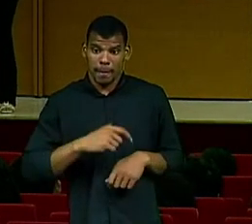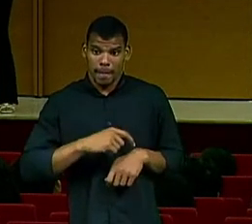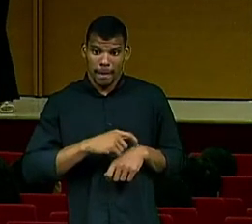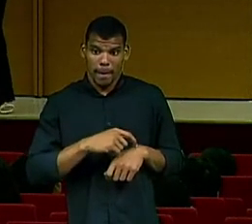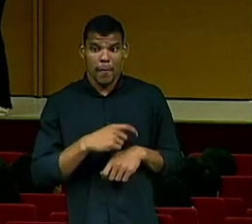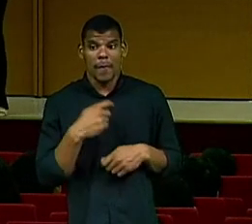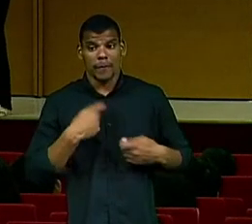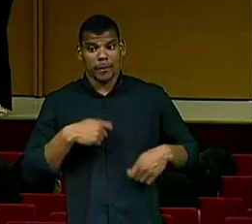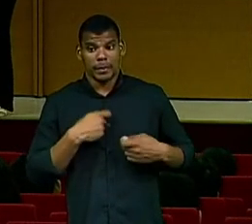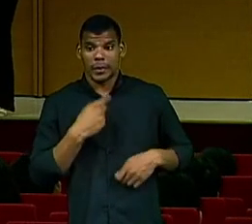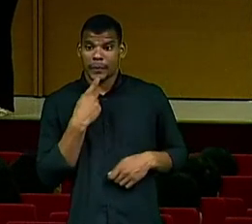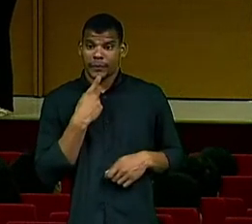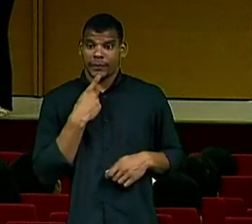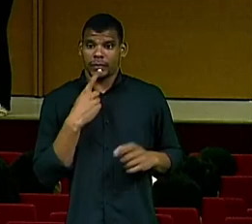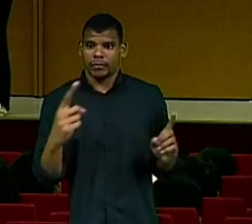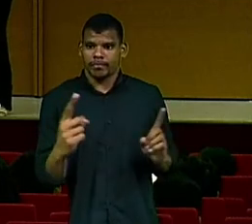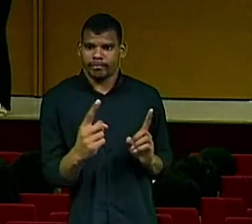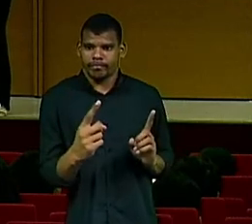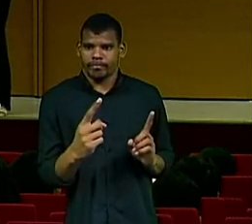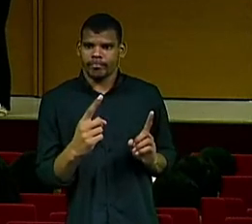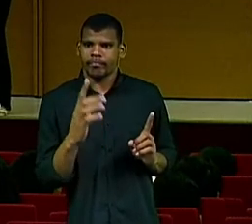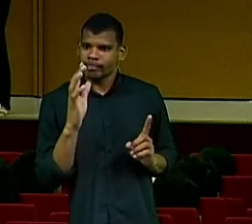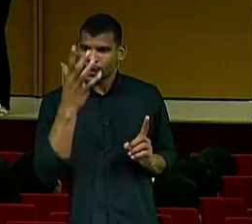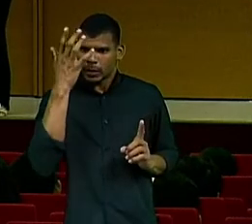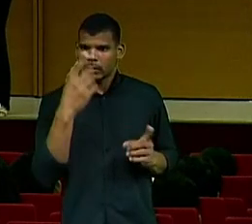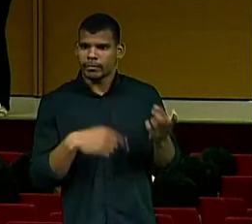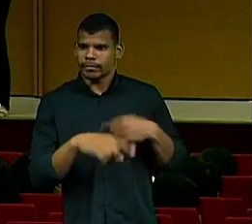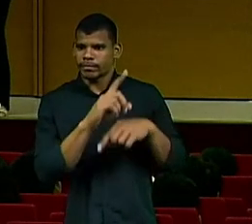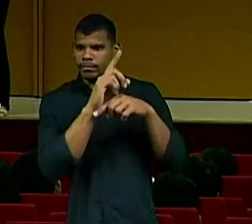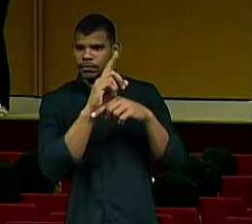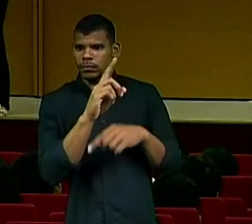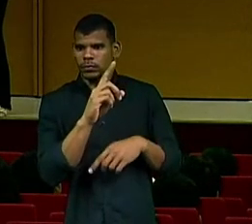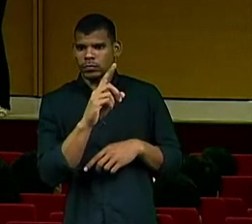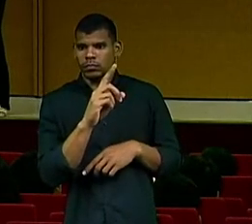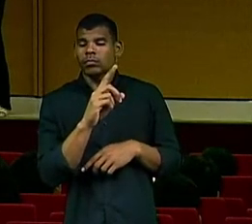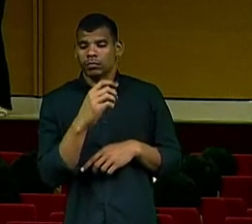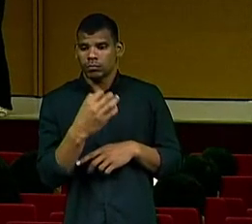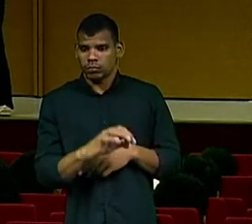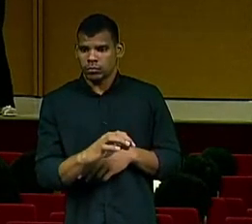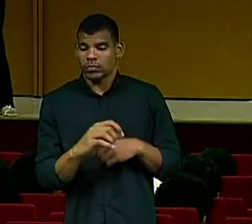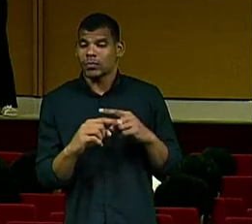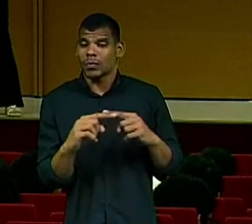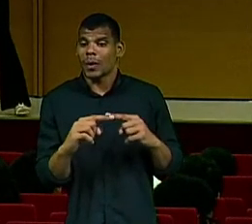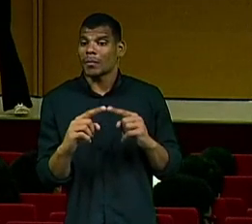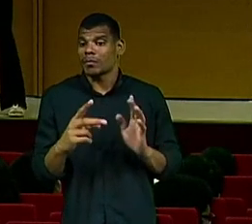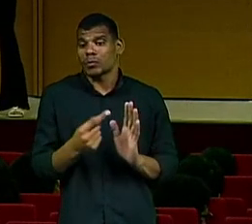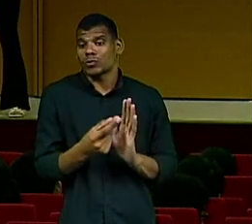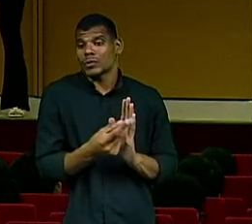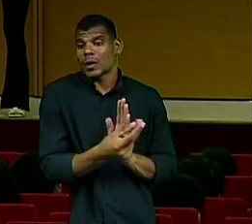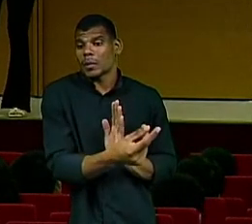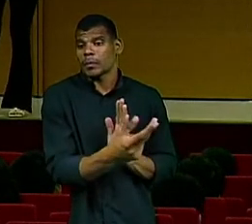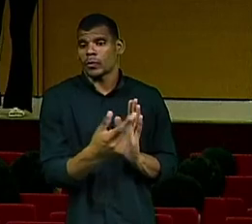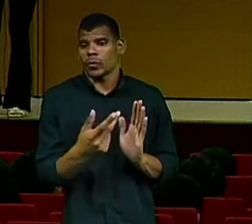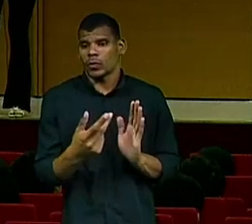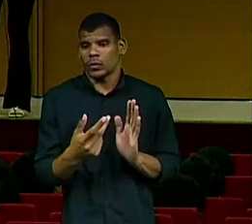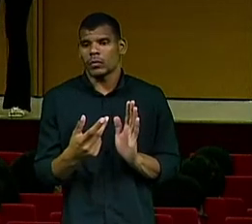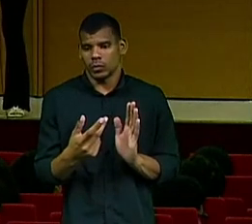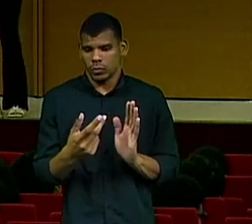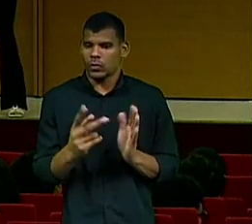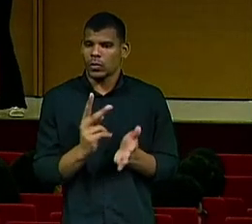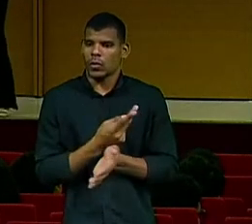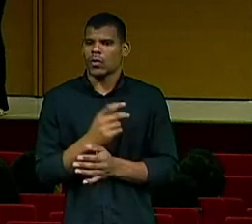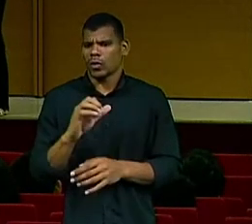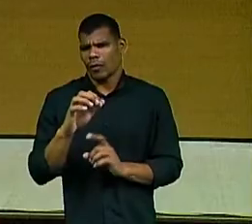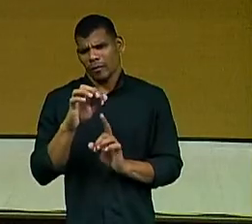contrário desistimula o mercado e foi o que aconteceu passou ali mais ou menos sei lá uns 9